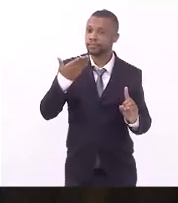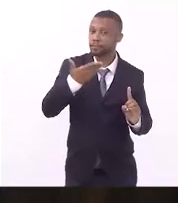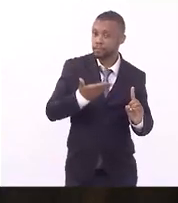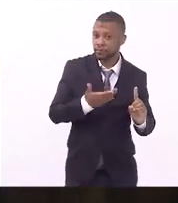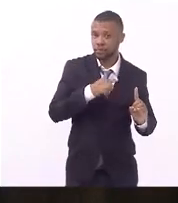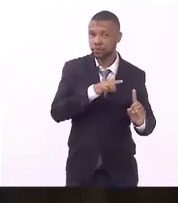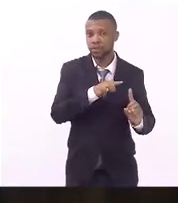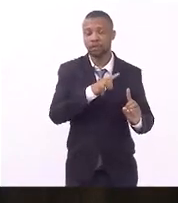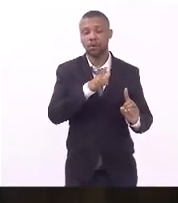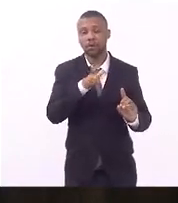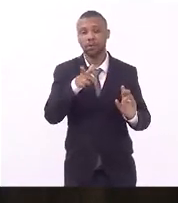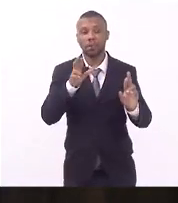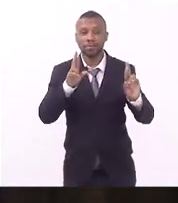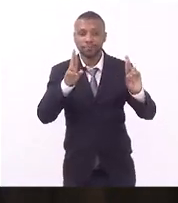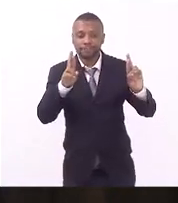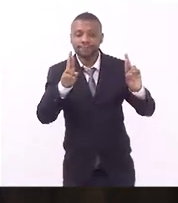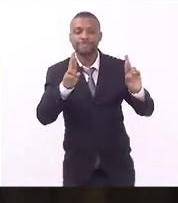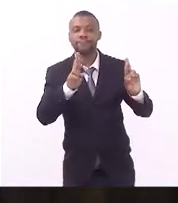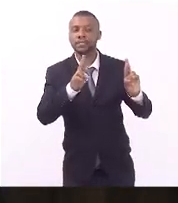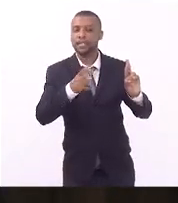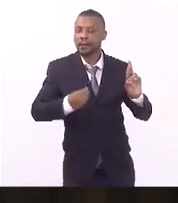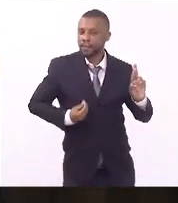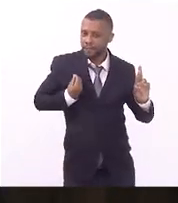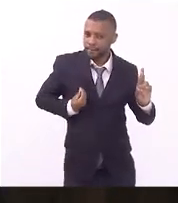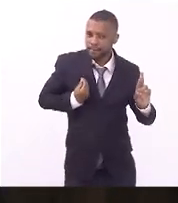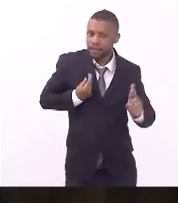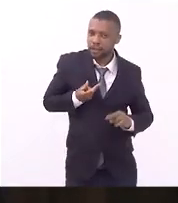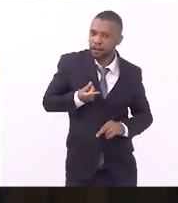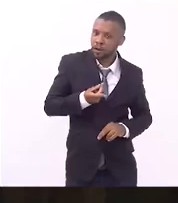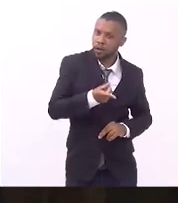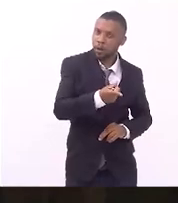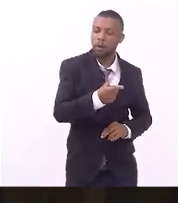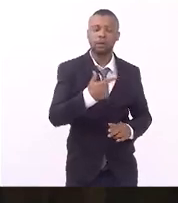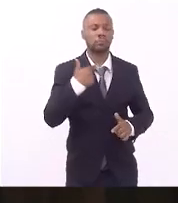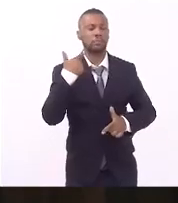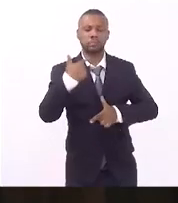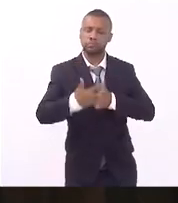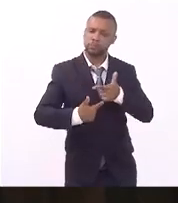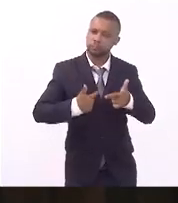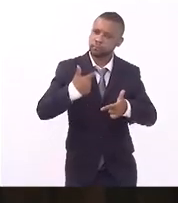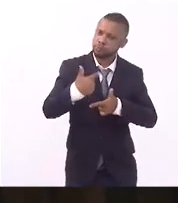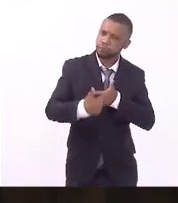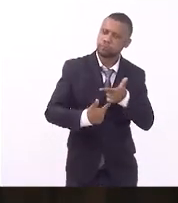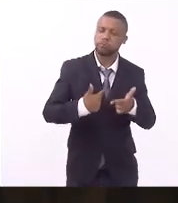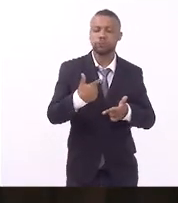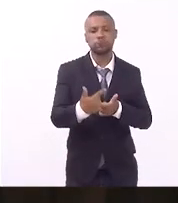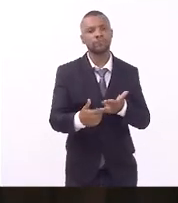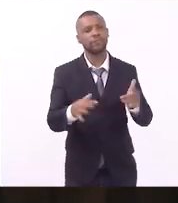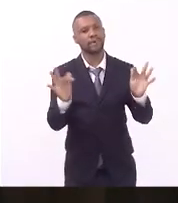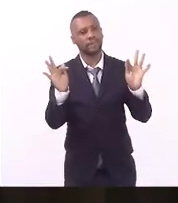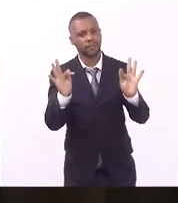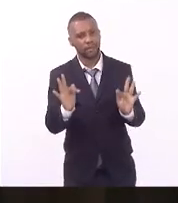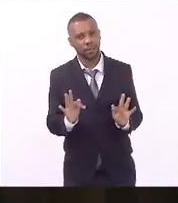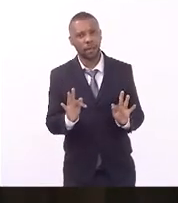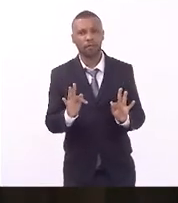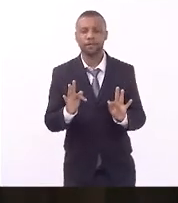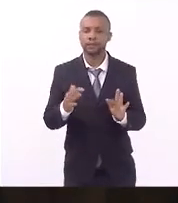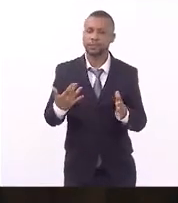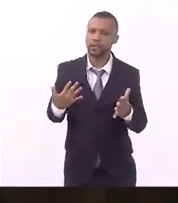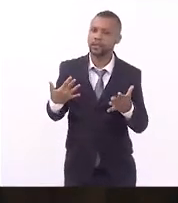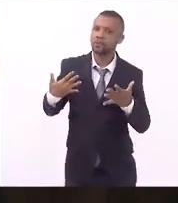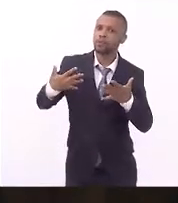nossos votos de vida longa, de muito trabalho, de muitas felicidades na sua